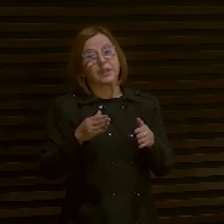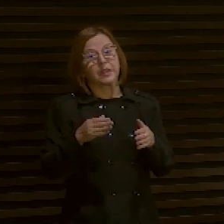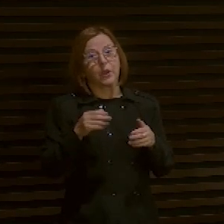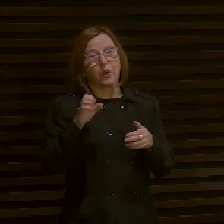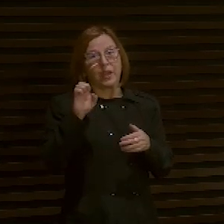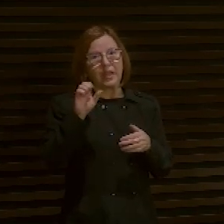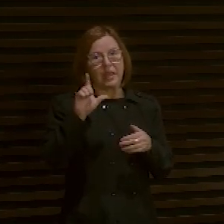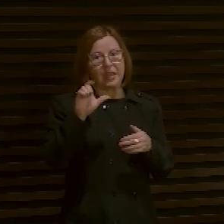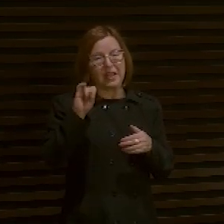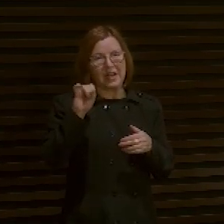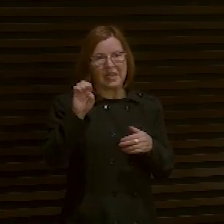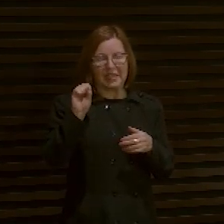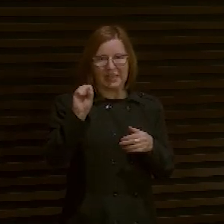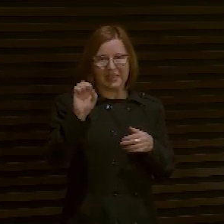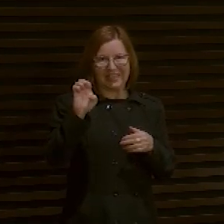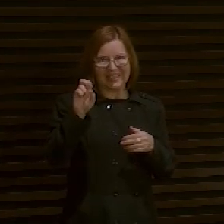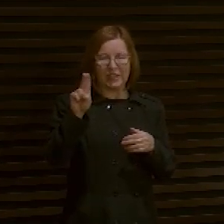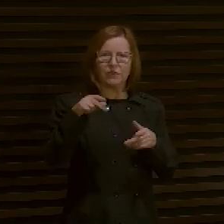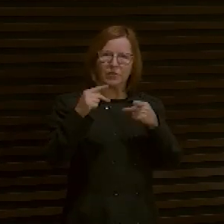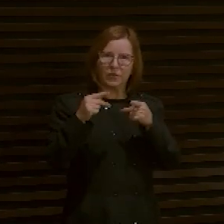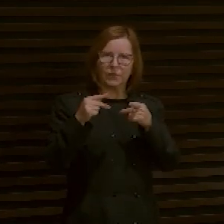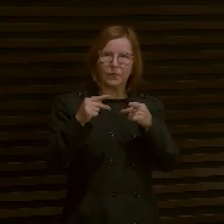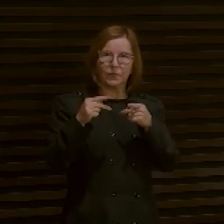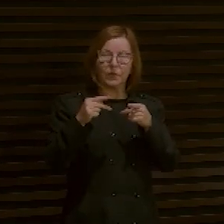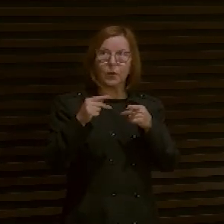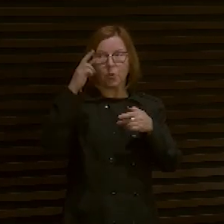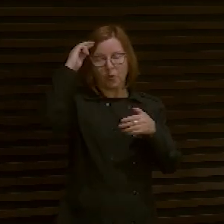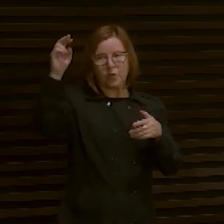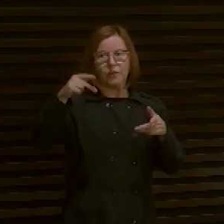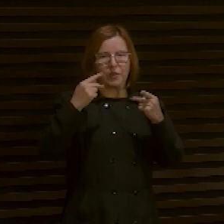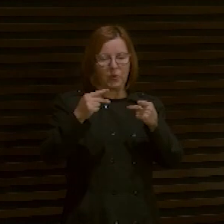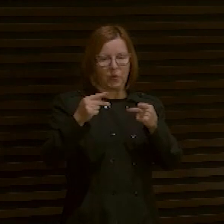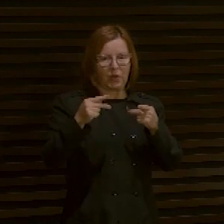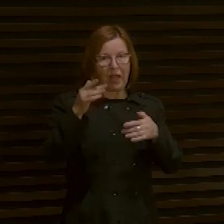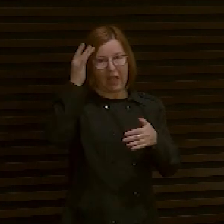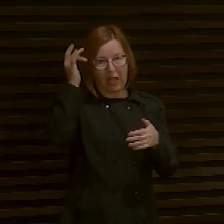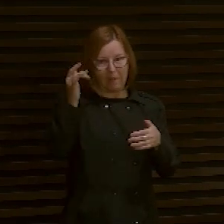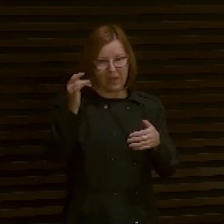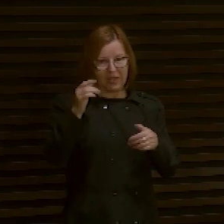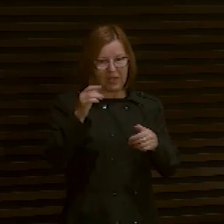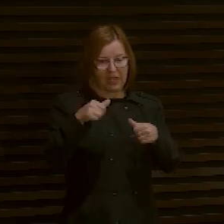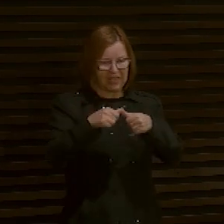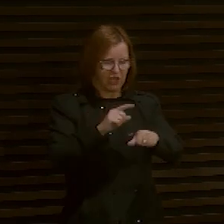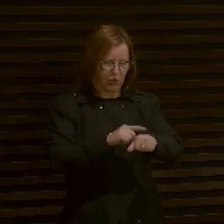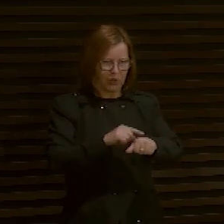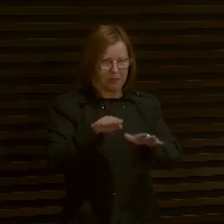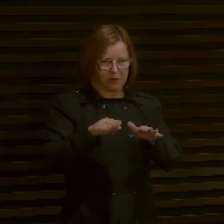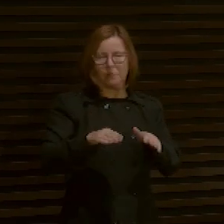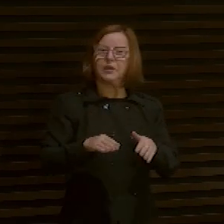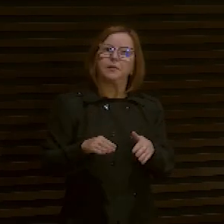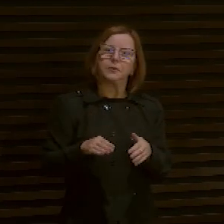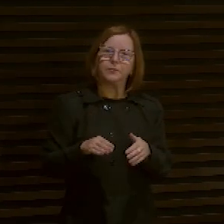palavra do Senhor. Assim diz o Senhor: amanhã, a essas horas mais ou menos, junto ao portão de Samaria, uma medida da